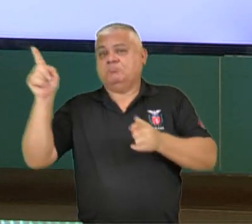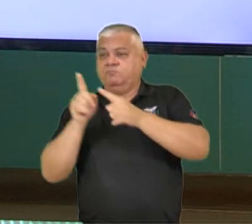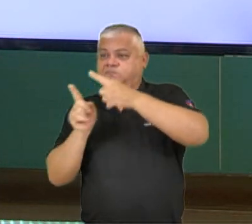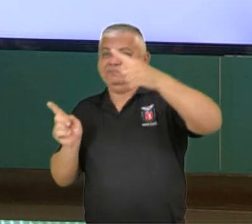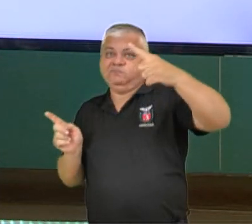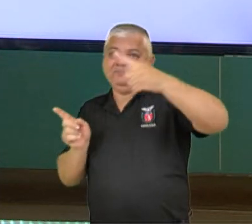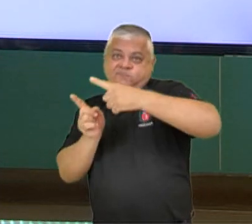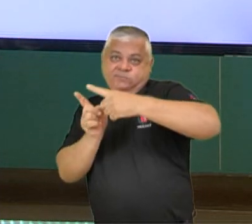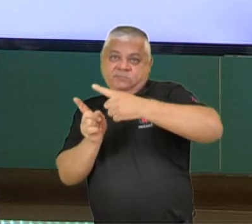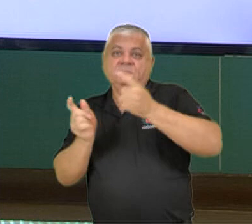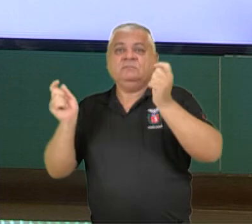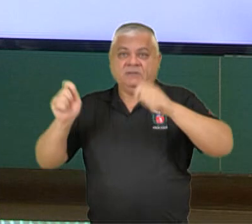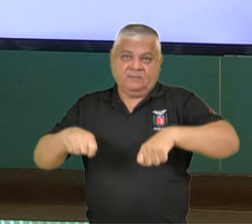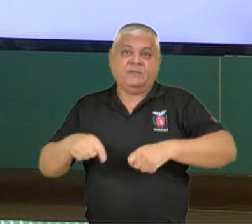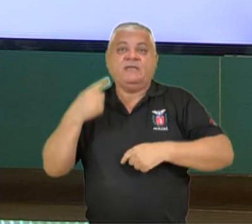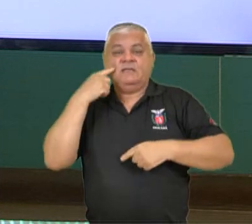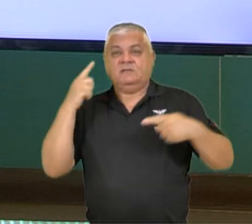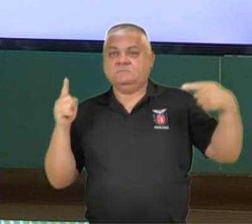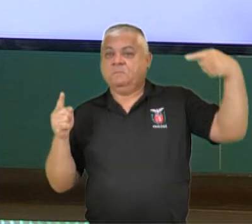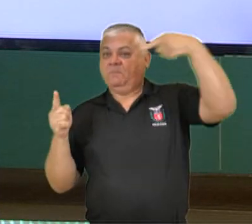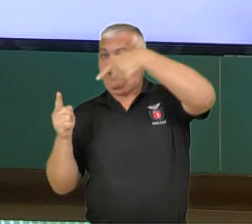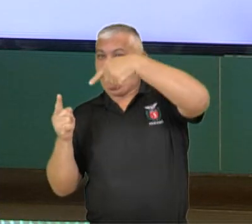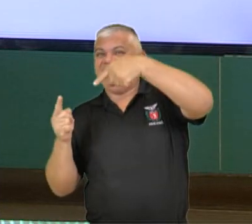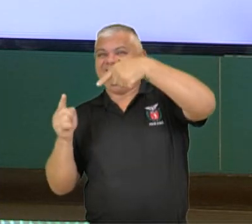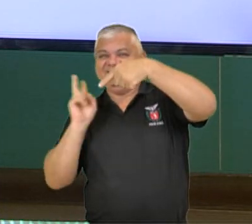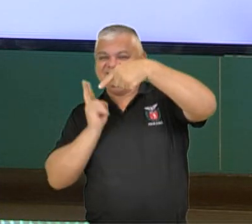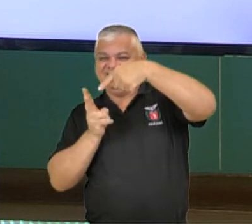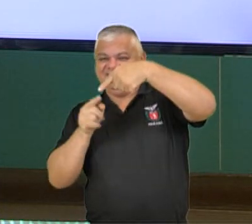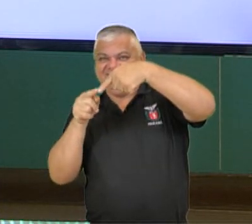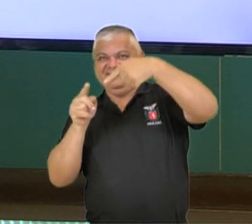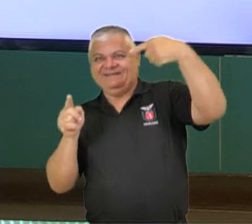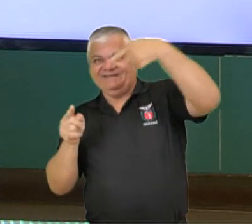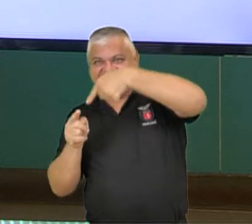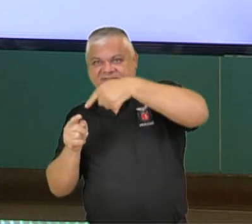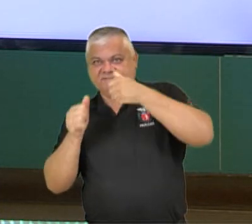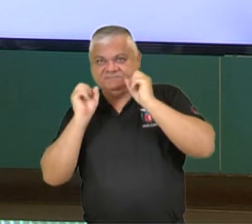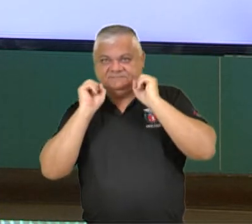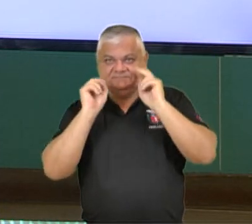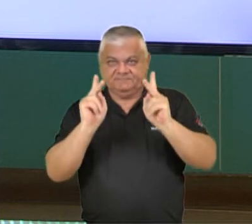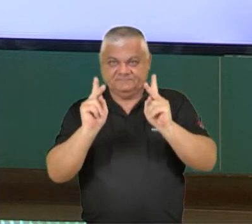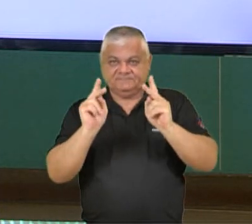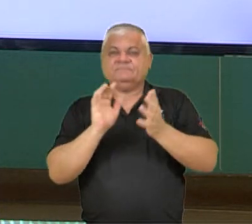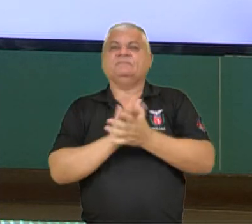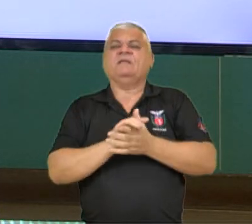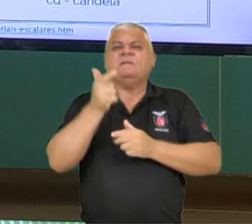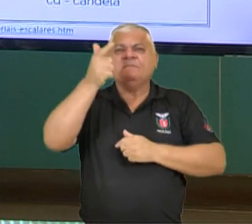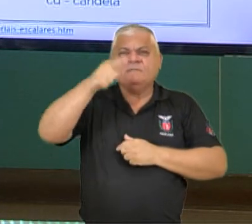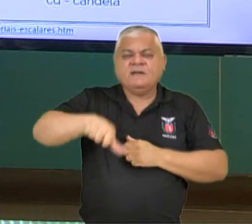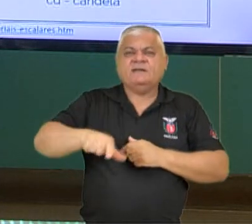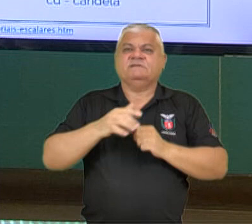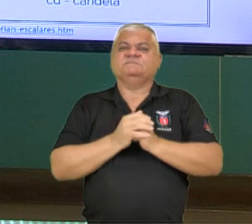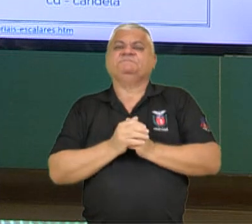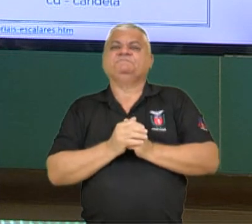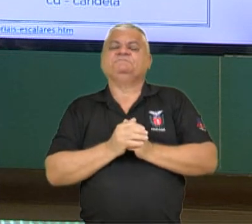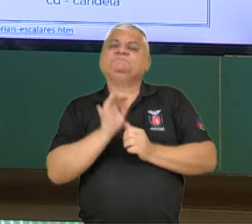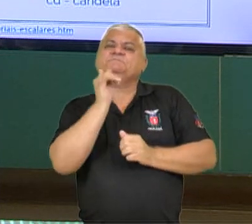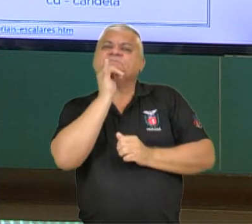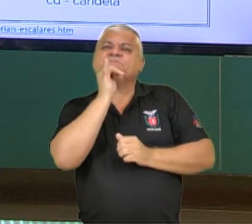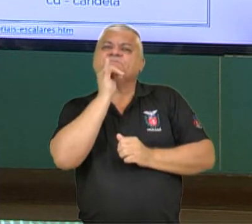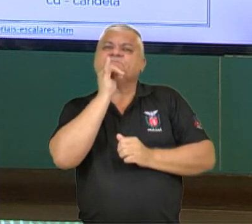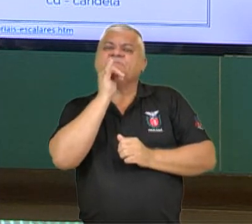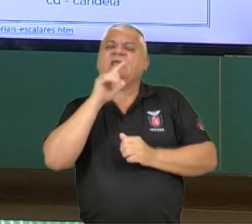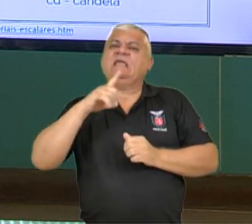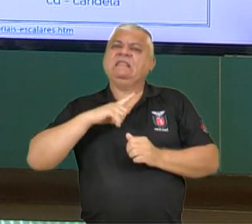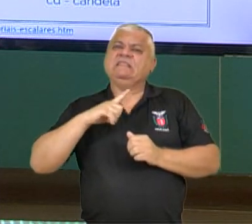sentido representado por essa setinha aqui na pontinha. Ok? Vamos falar mais algumas grandezas físicas aqui. Nós temos o tipo de